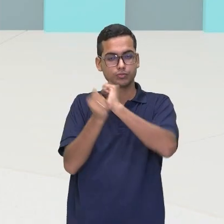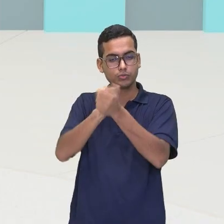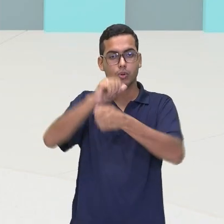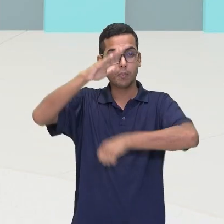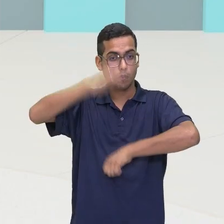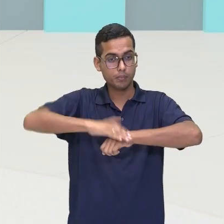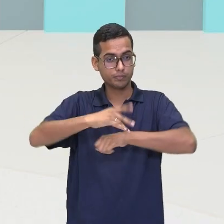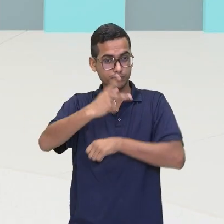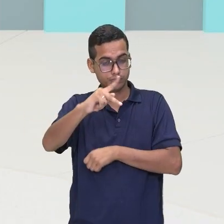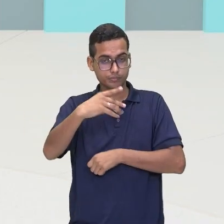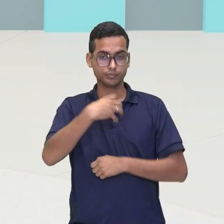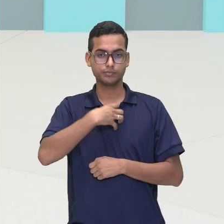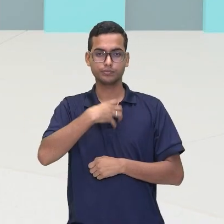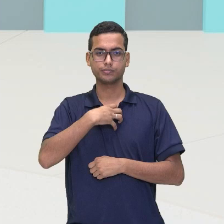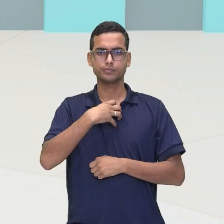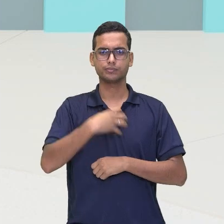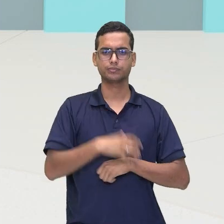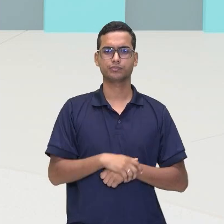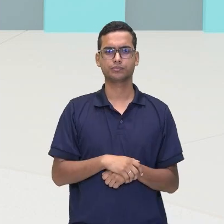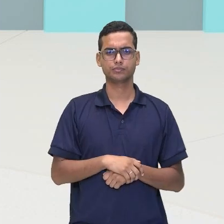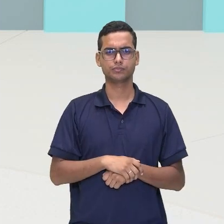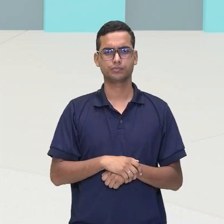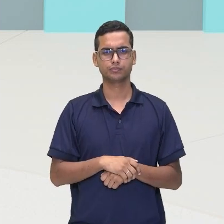aí são as suas